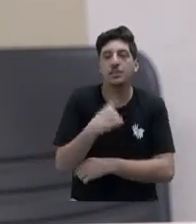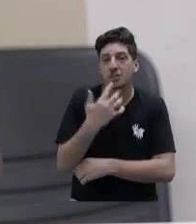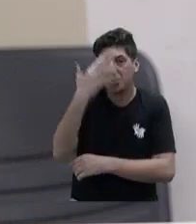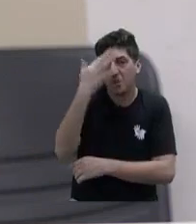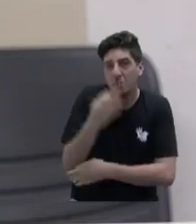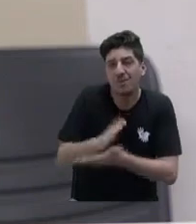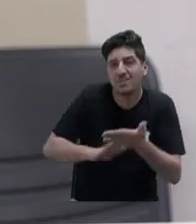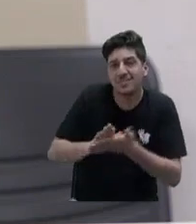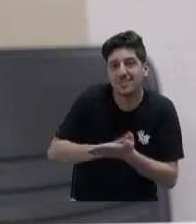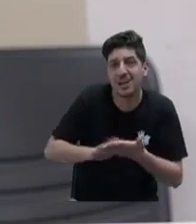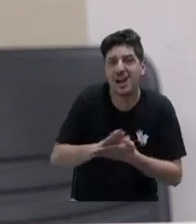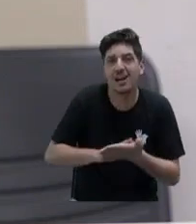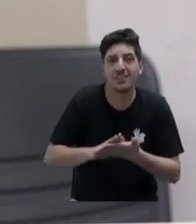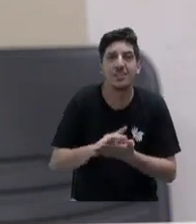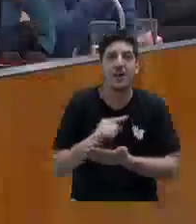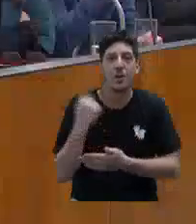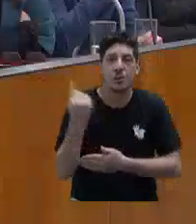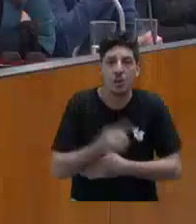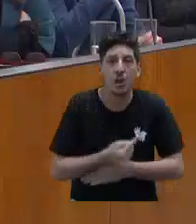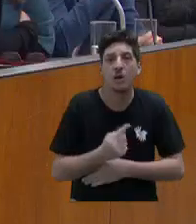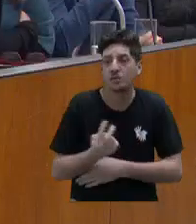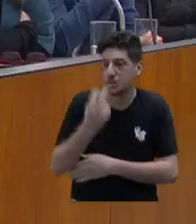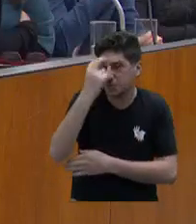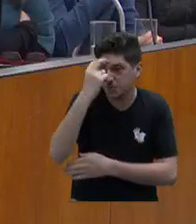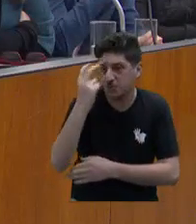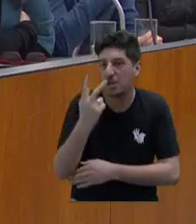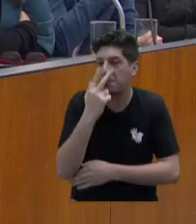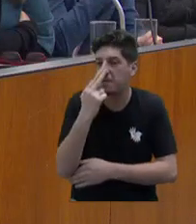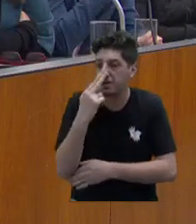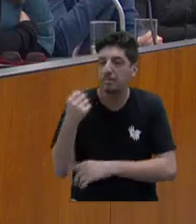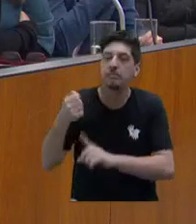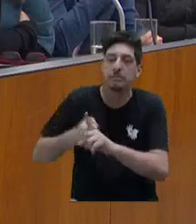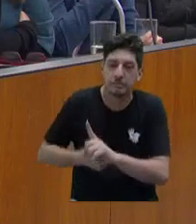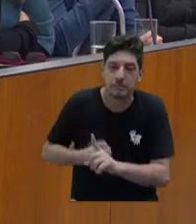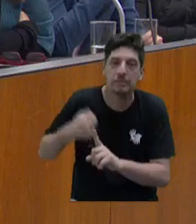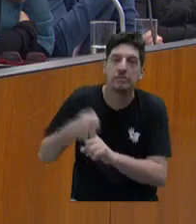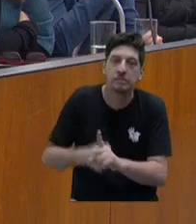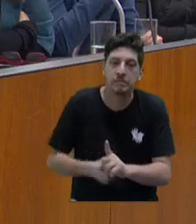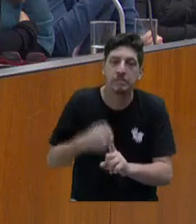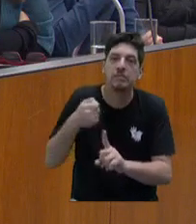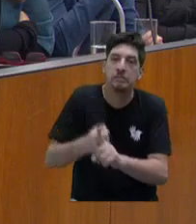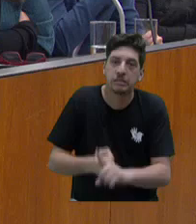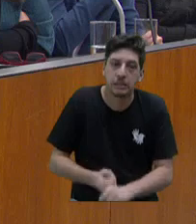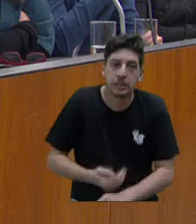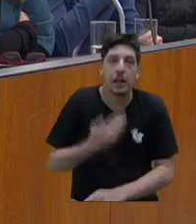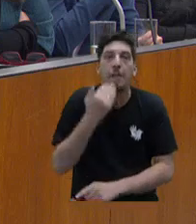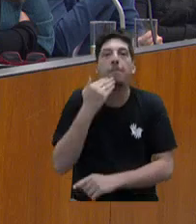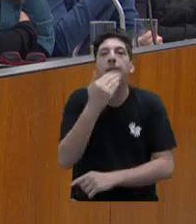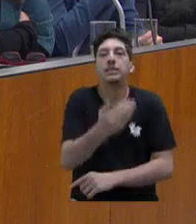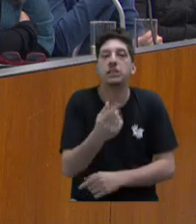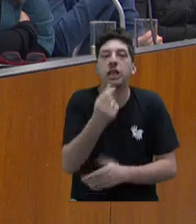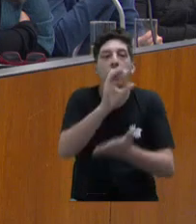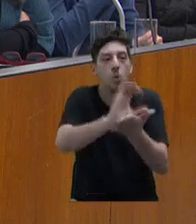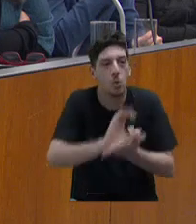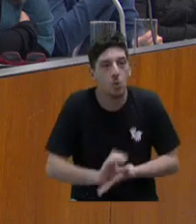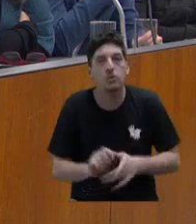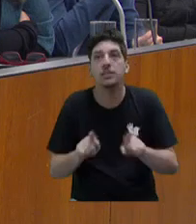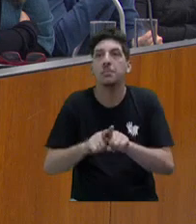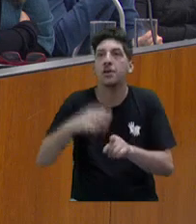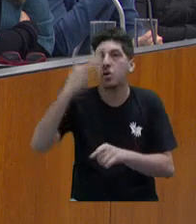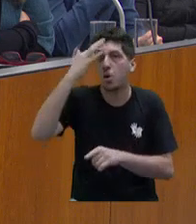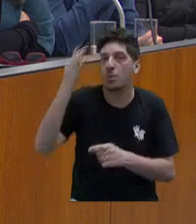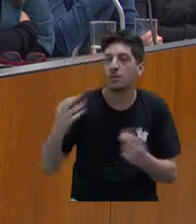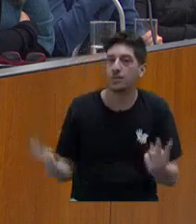isso, nós, do lado da cultura, vamos ficar aí penando por recursos, penamos por entendimentos maiores. Quando ela